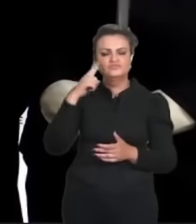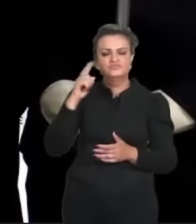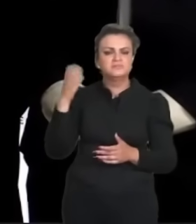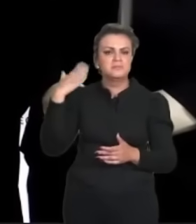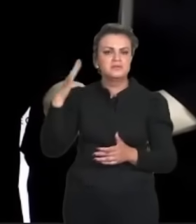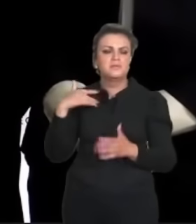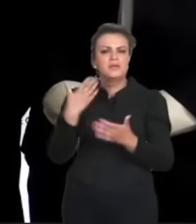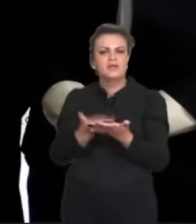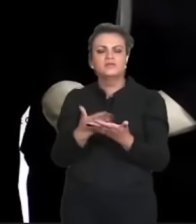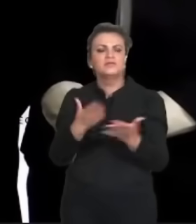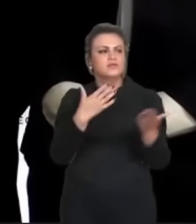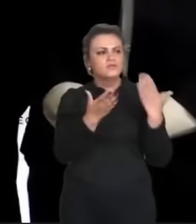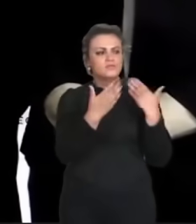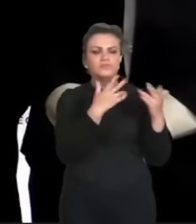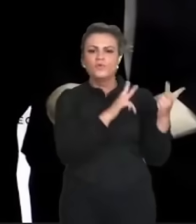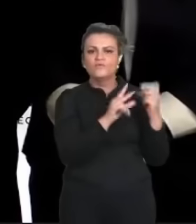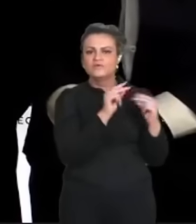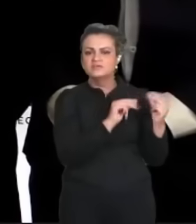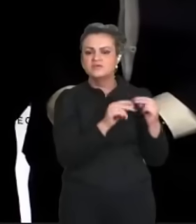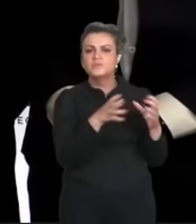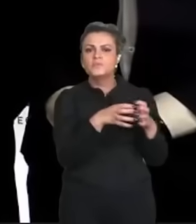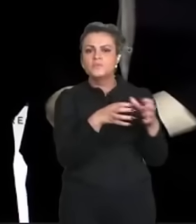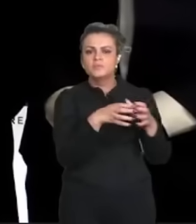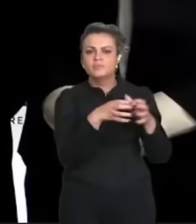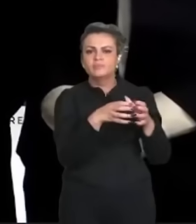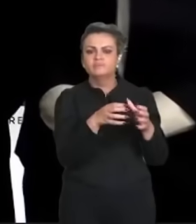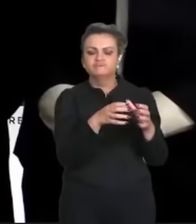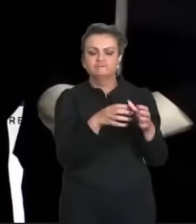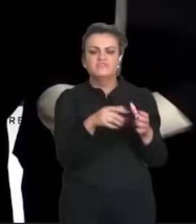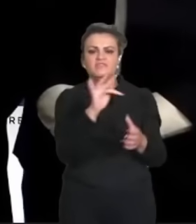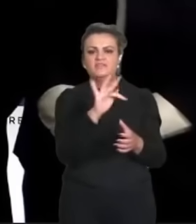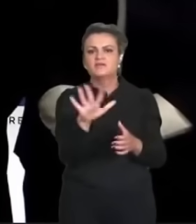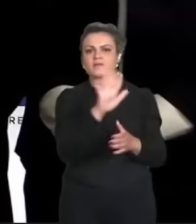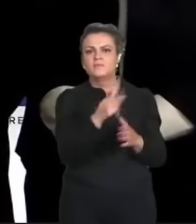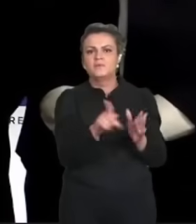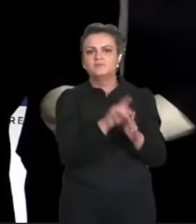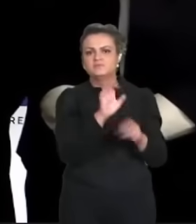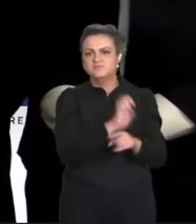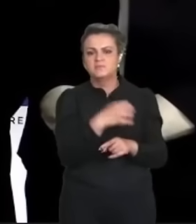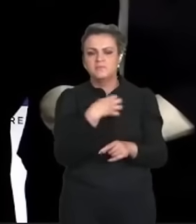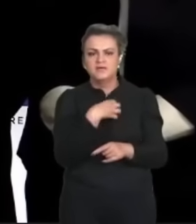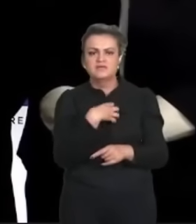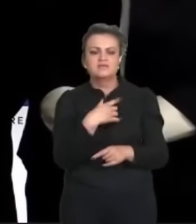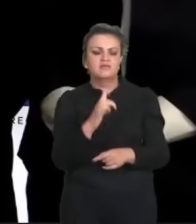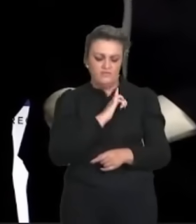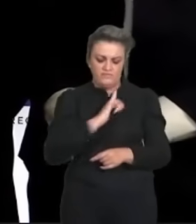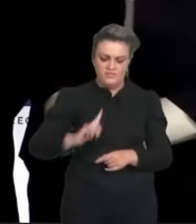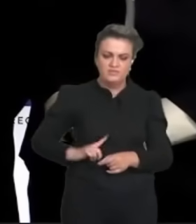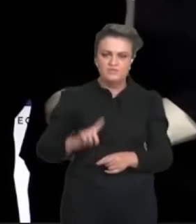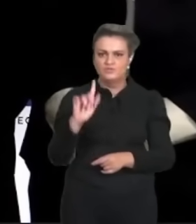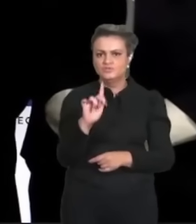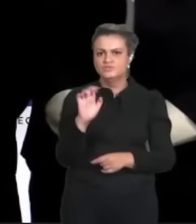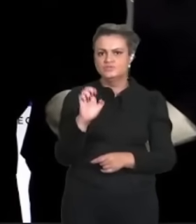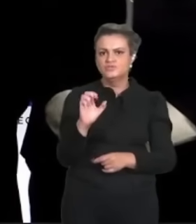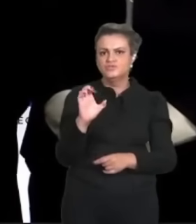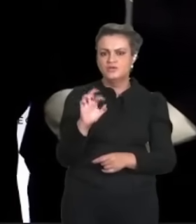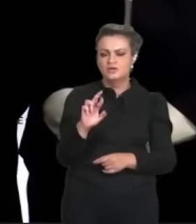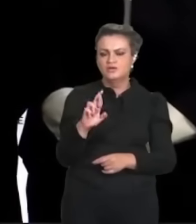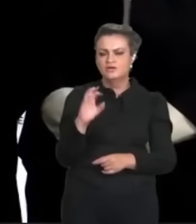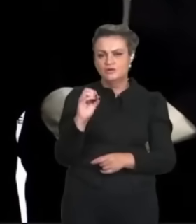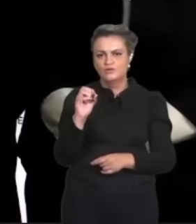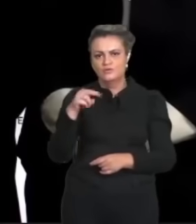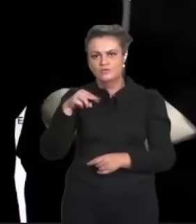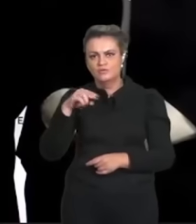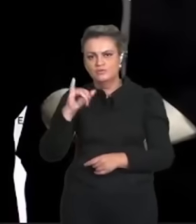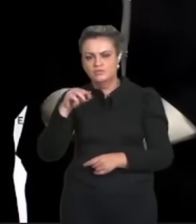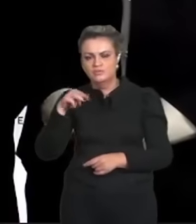tenho conversado muito com a bancada Federal da Bahia especialmente com o governador Jerônimo ele esteve comigo nós nos